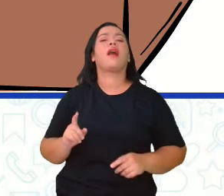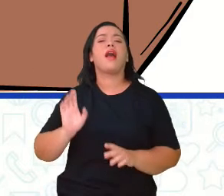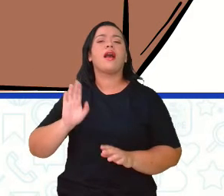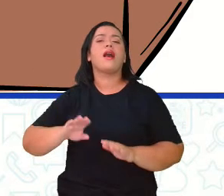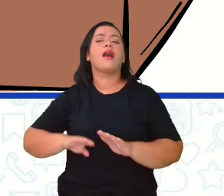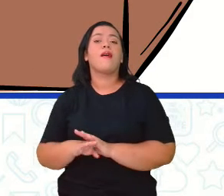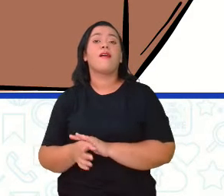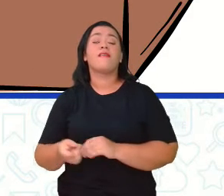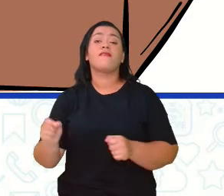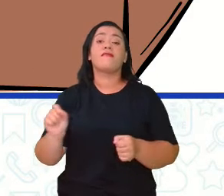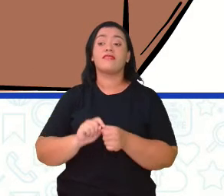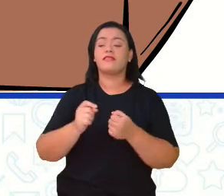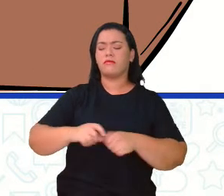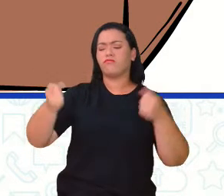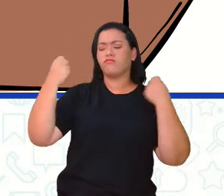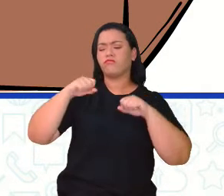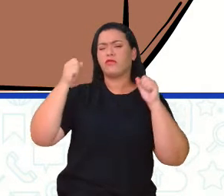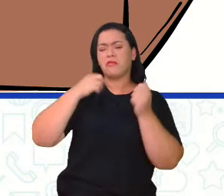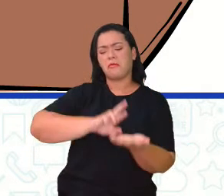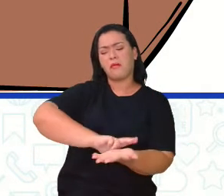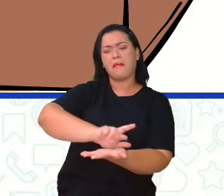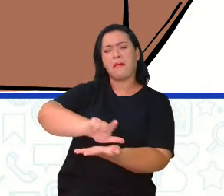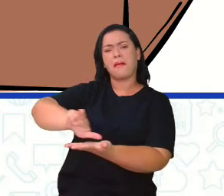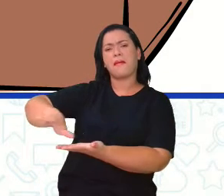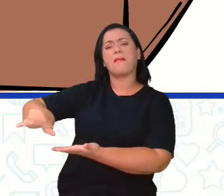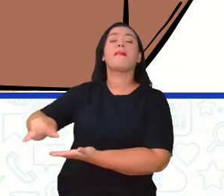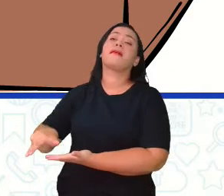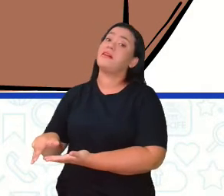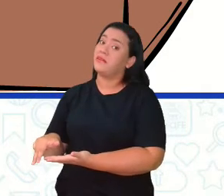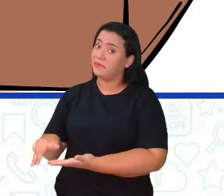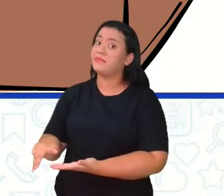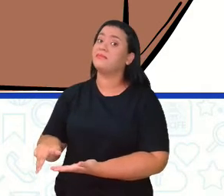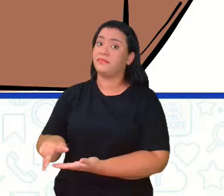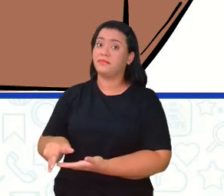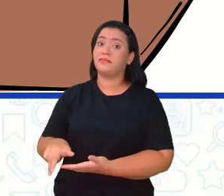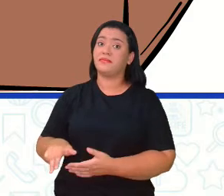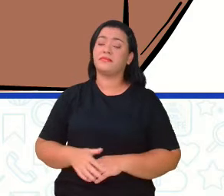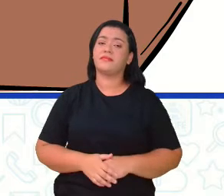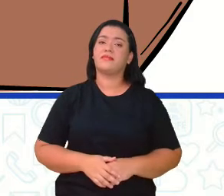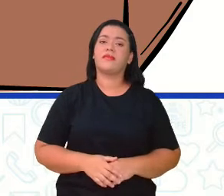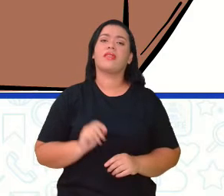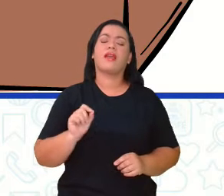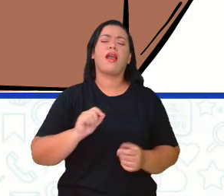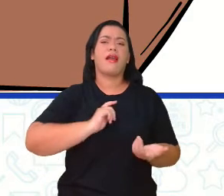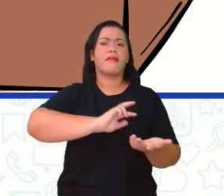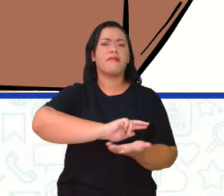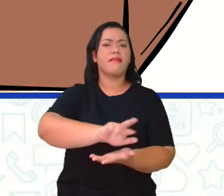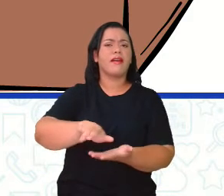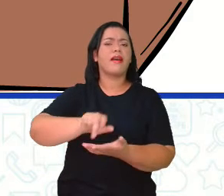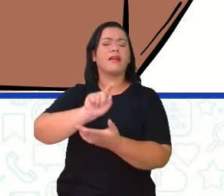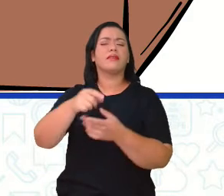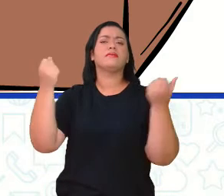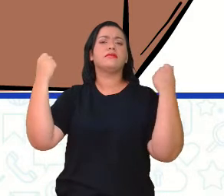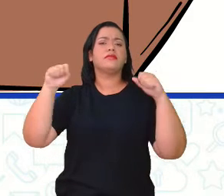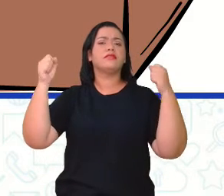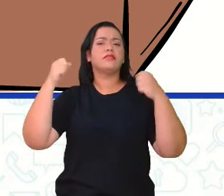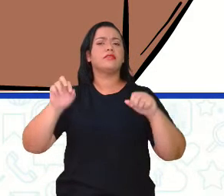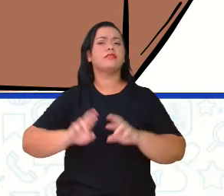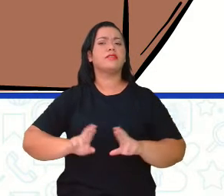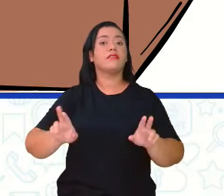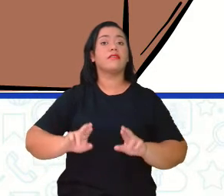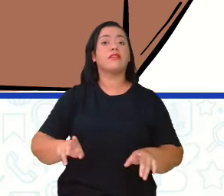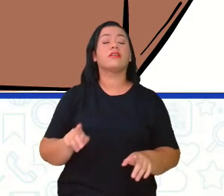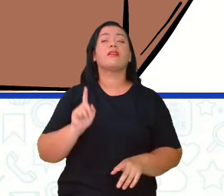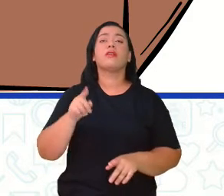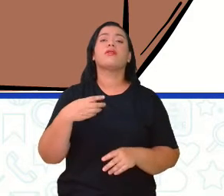vários exercícios, e aí exercícios variados, né? O sentido de vários exercícios, são exercícios diferentes,